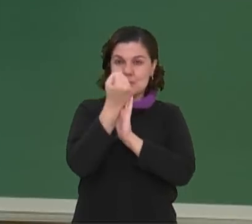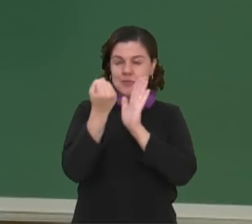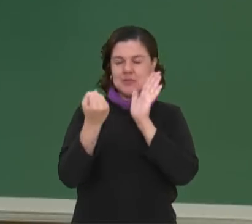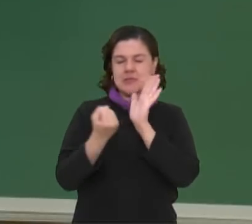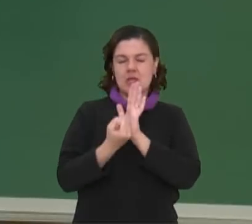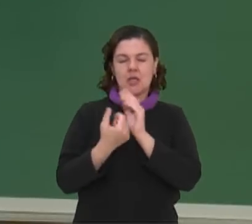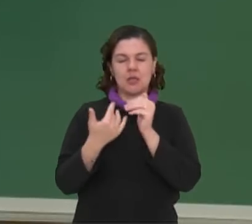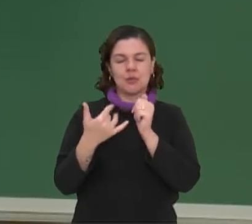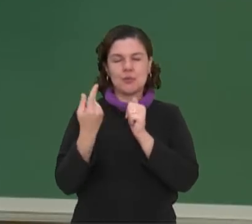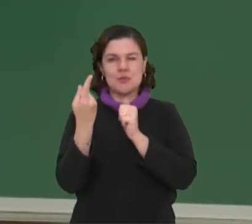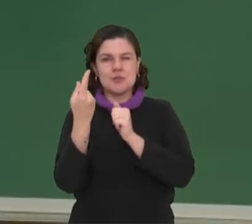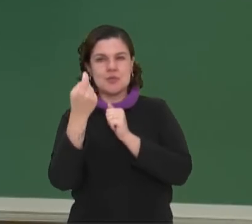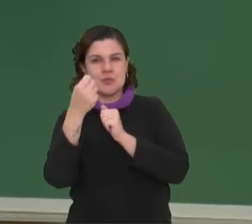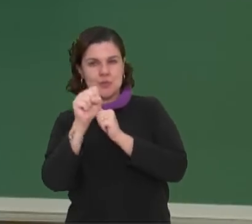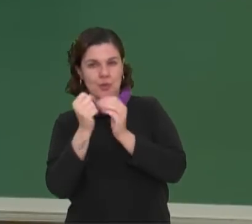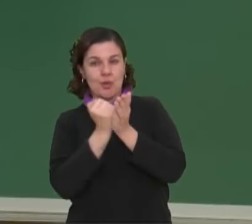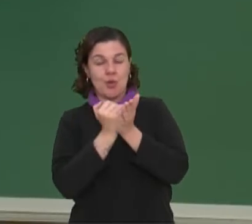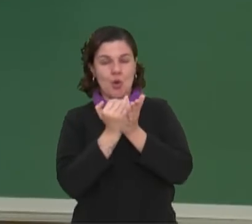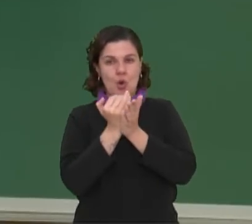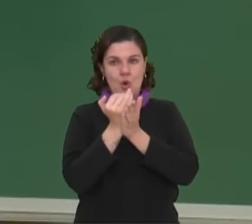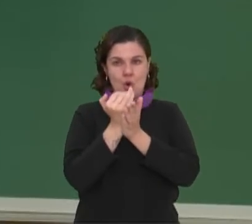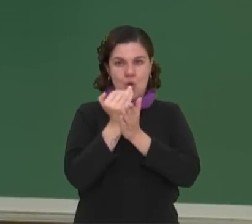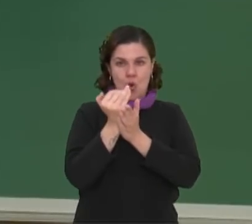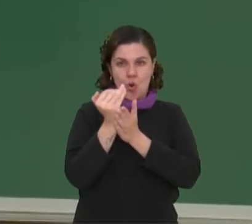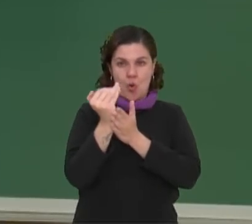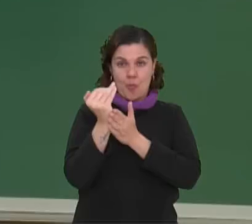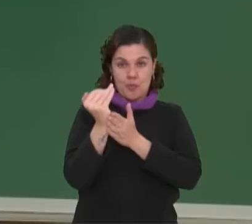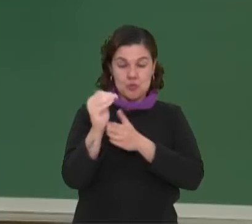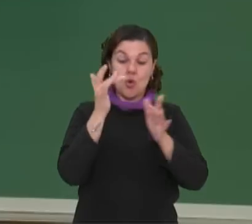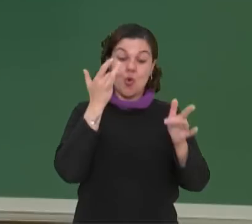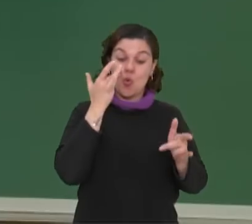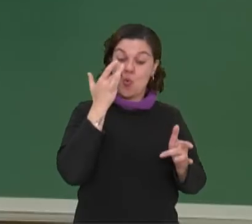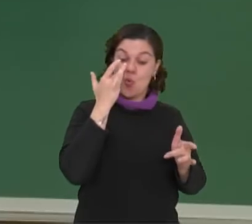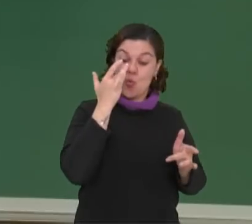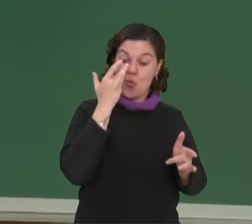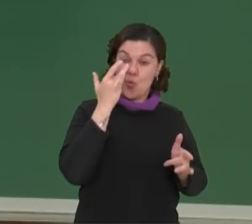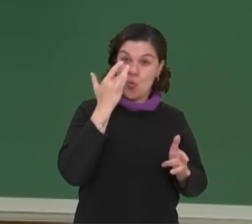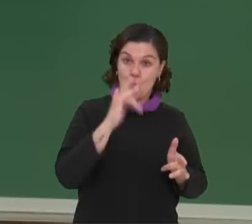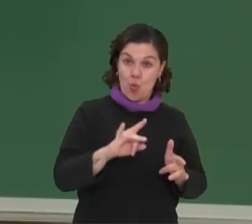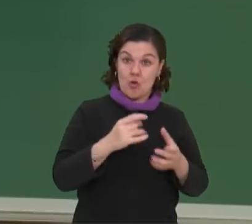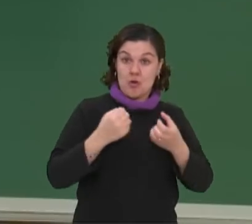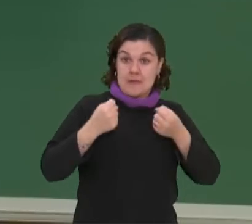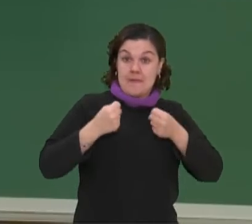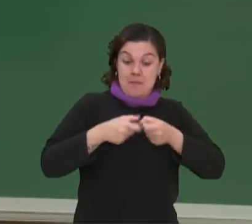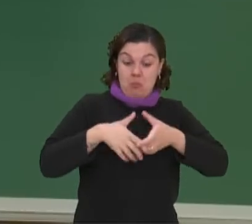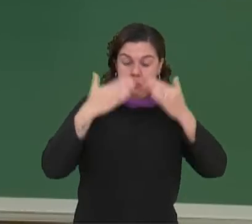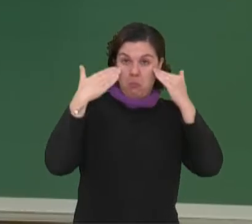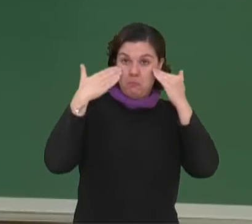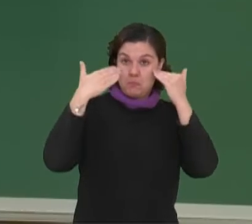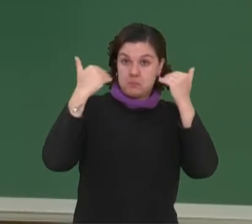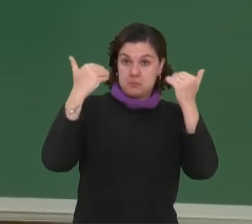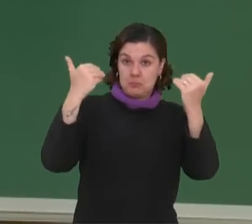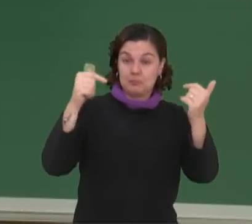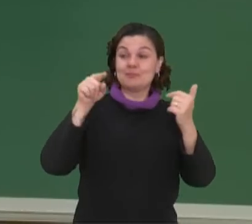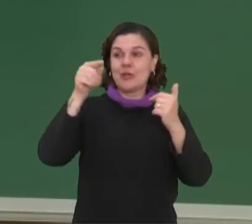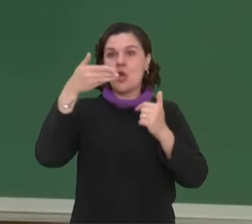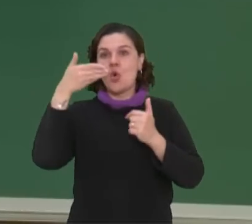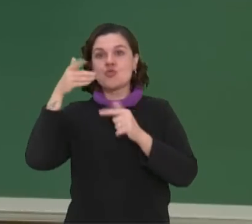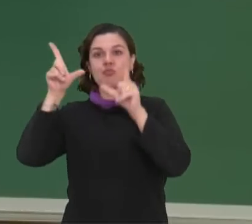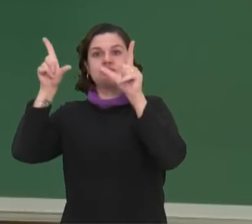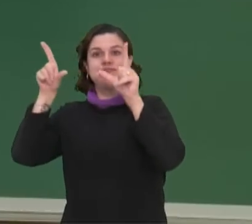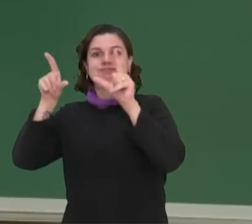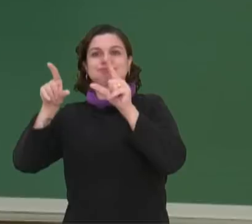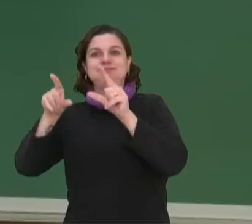século XVIII, começou a ganhar, o ouro começou a ganhar força, no comecinho do século XVIII, é o período em que o açúcar